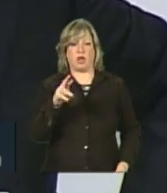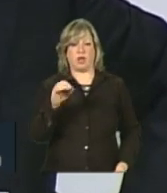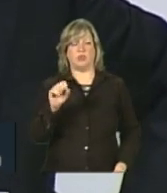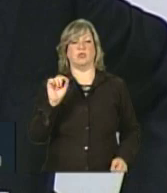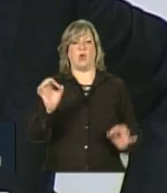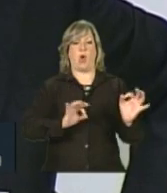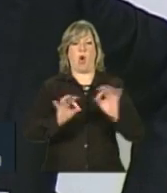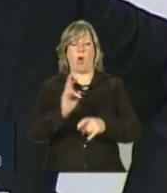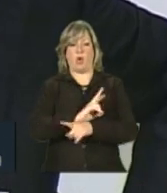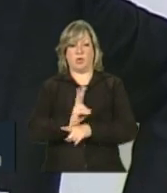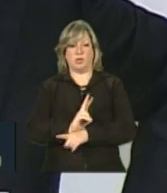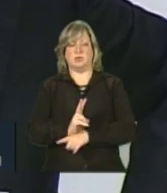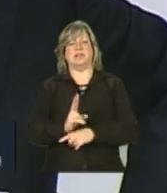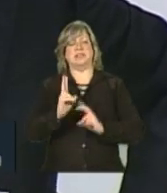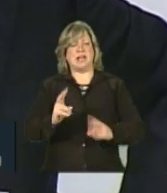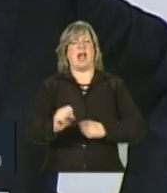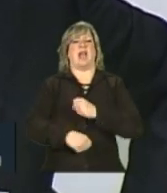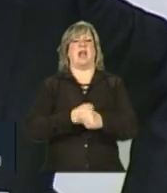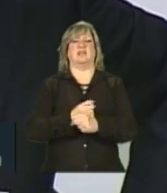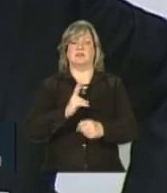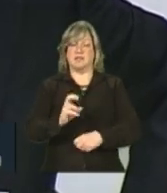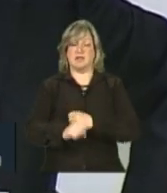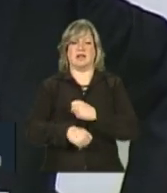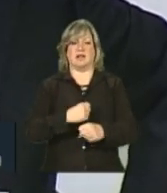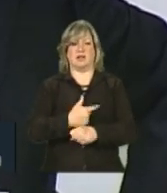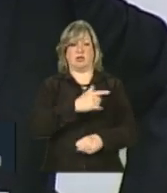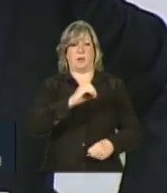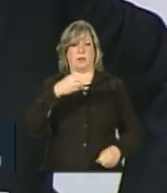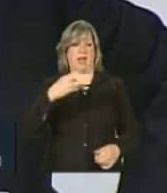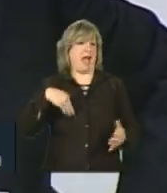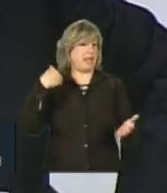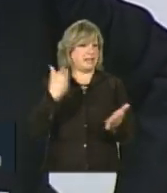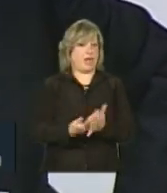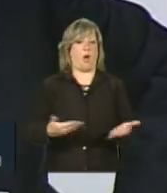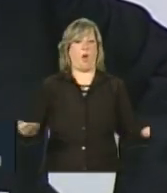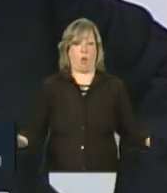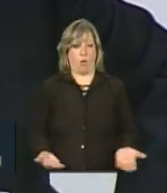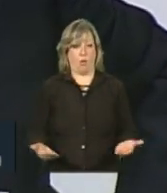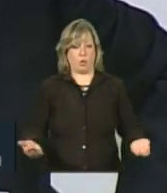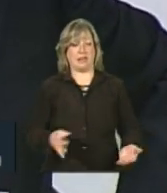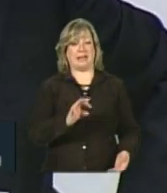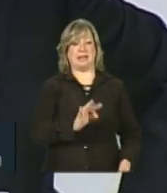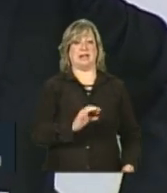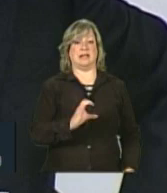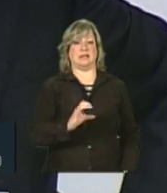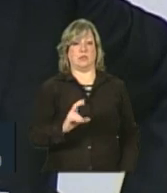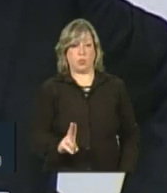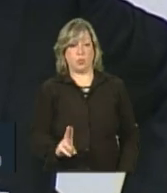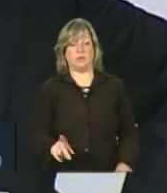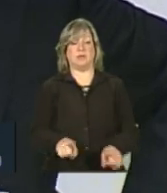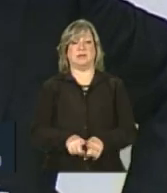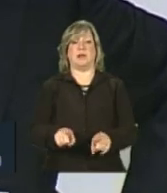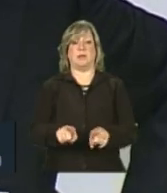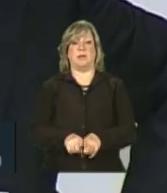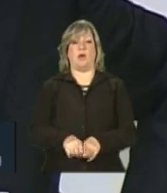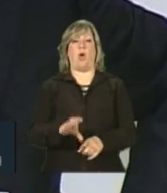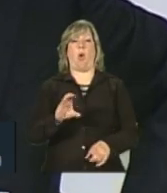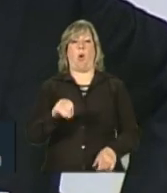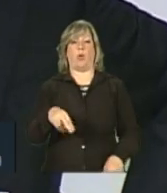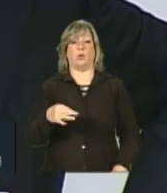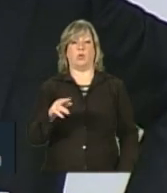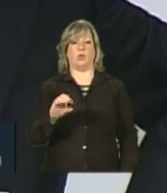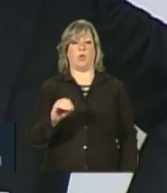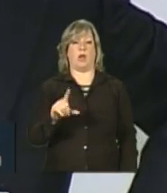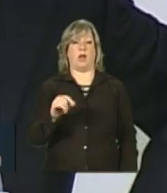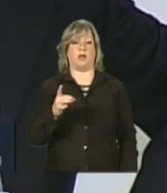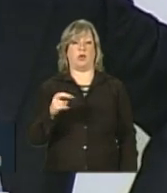ano, de 2003 até hoje, ano após ano, tanto o Tribunal de Contas da União quanto a Controladoria Geral da